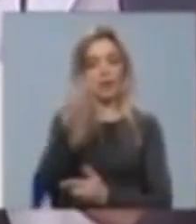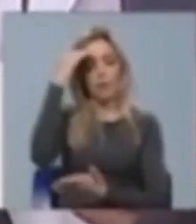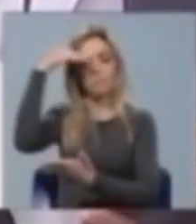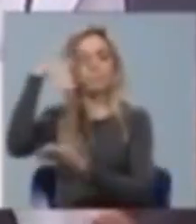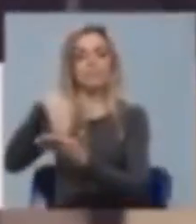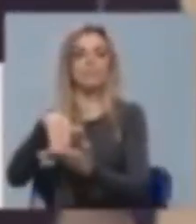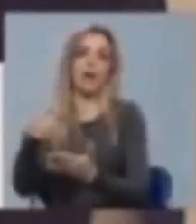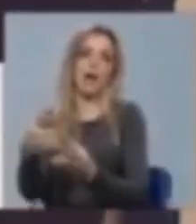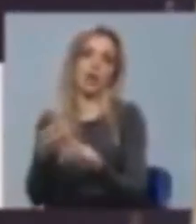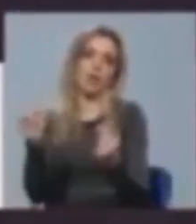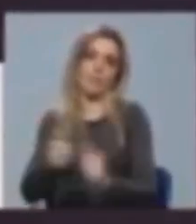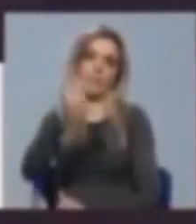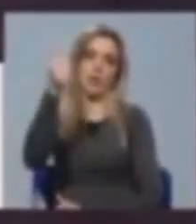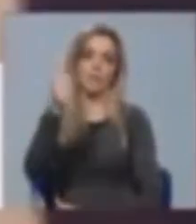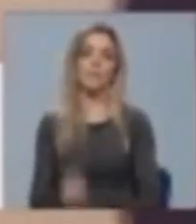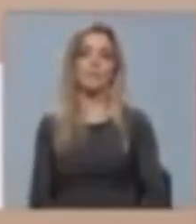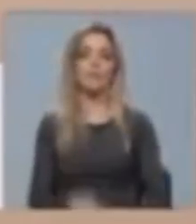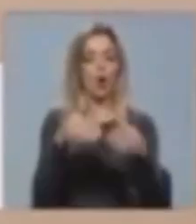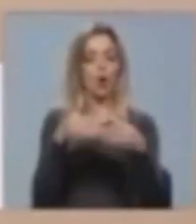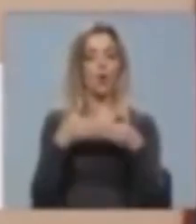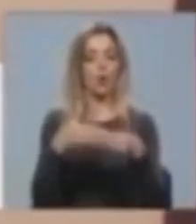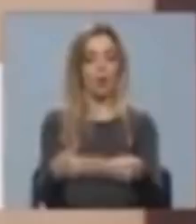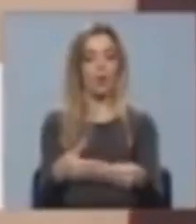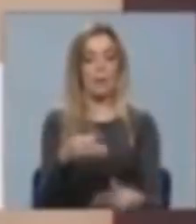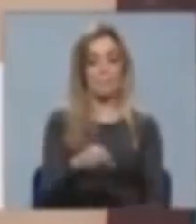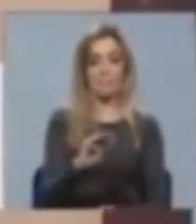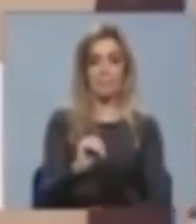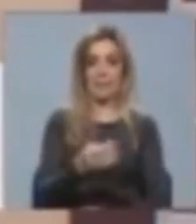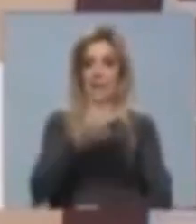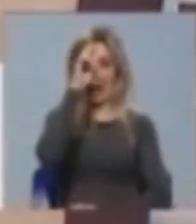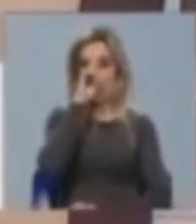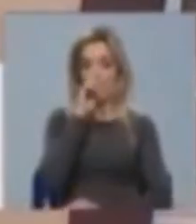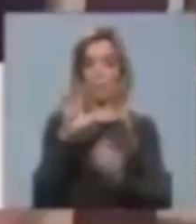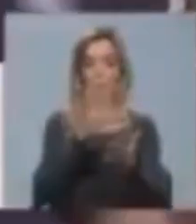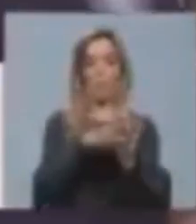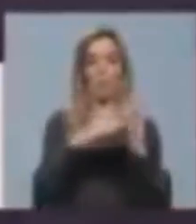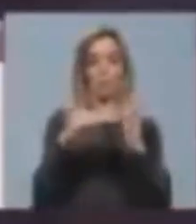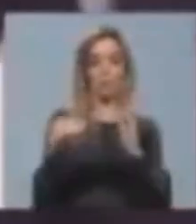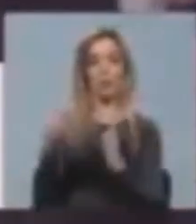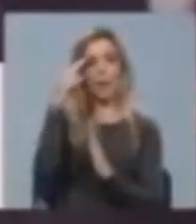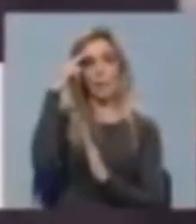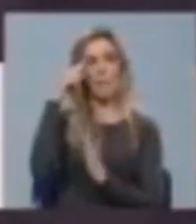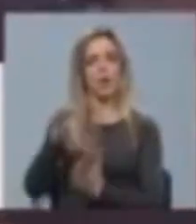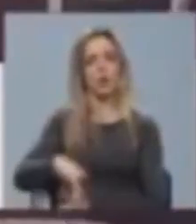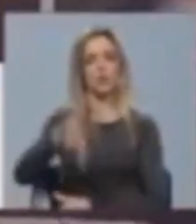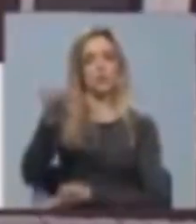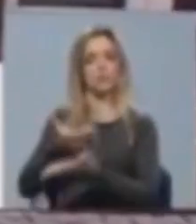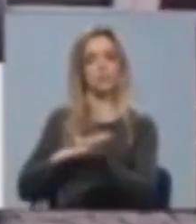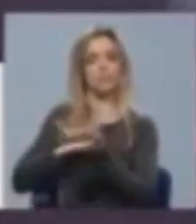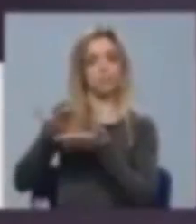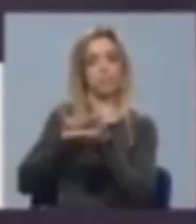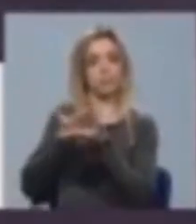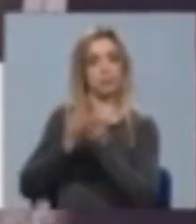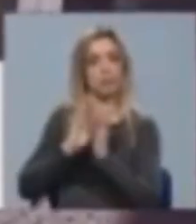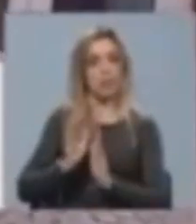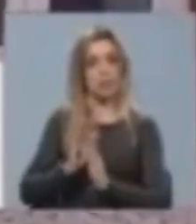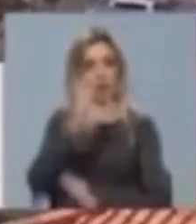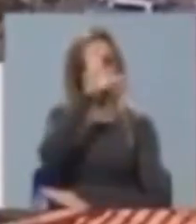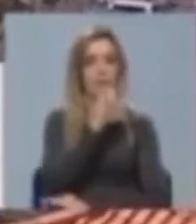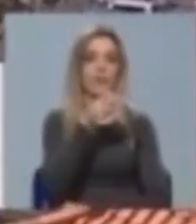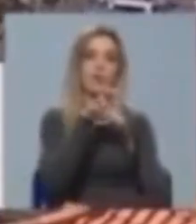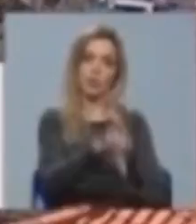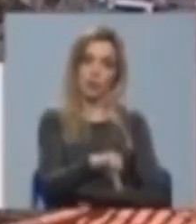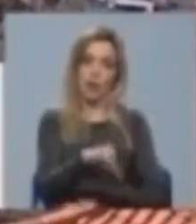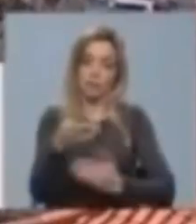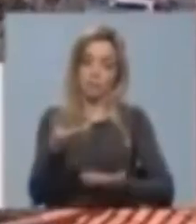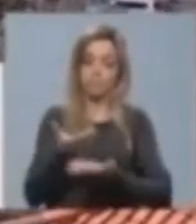que irá resultar a melhor solução. O líder parlamentar do PS lembra que o modelo da Madeira foi uma opção negociada pelo governo regional e que